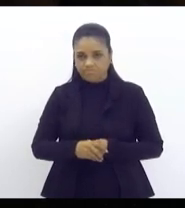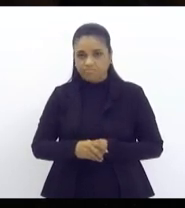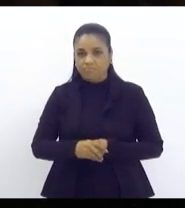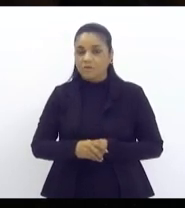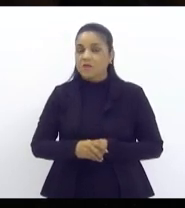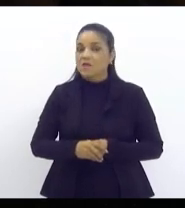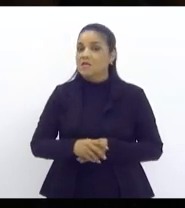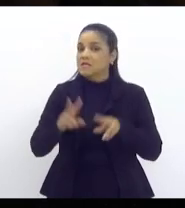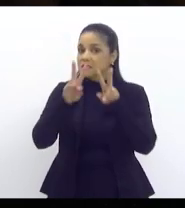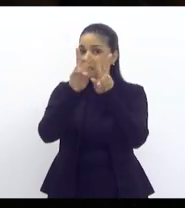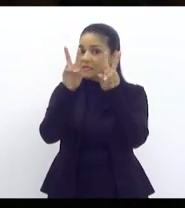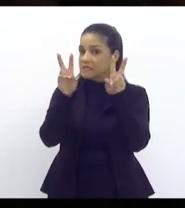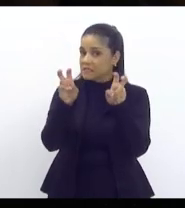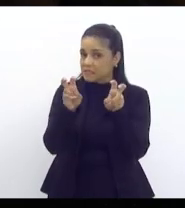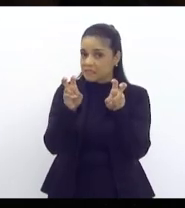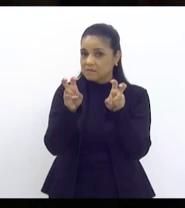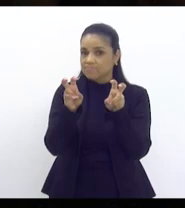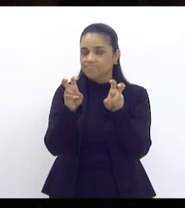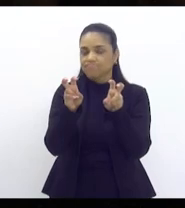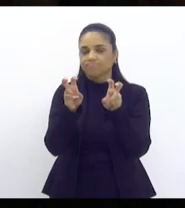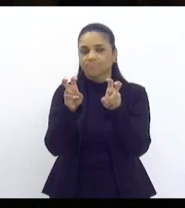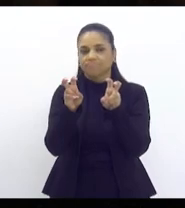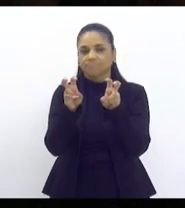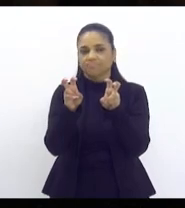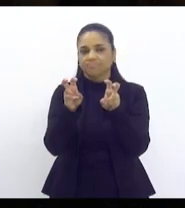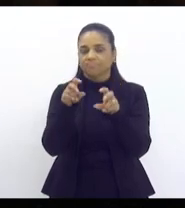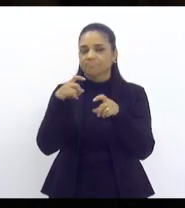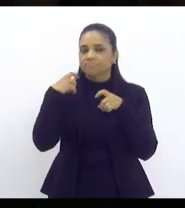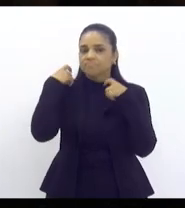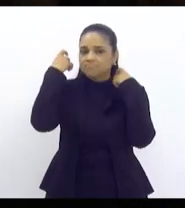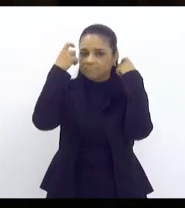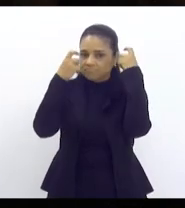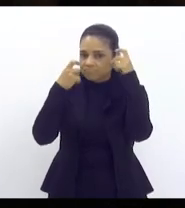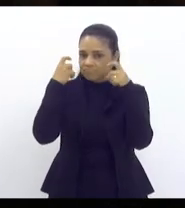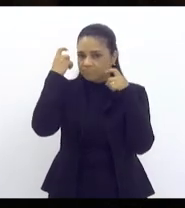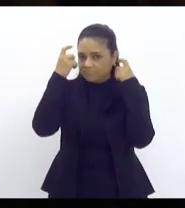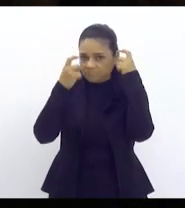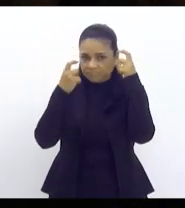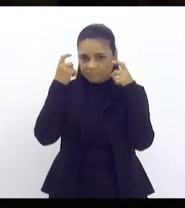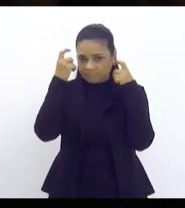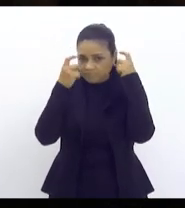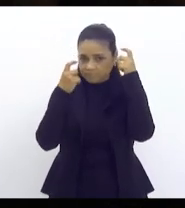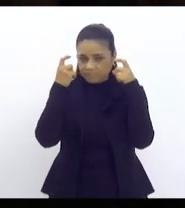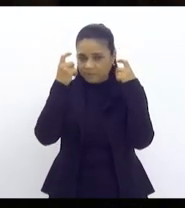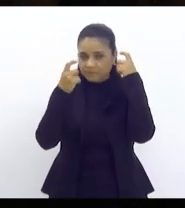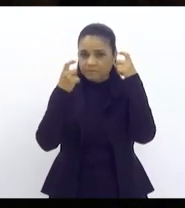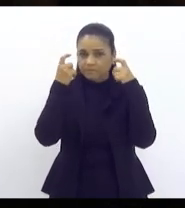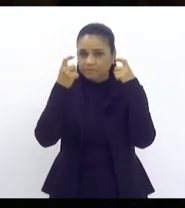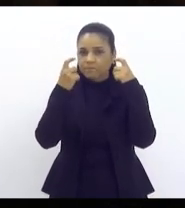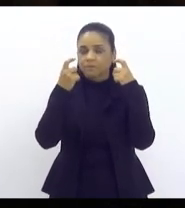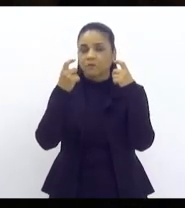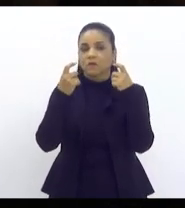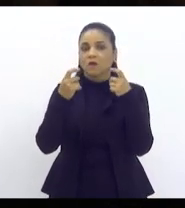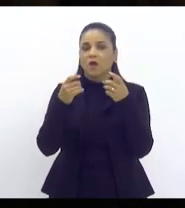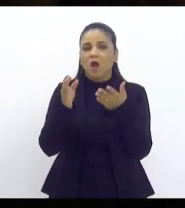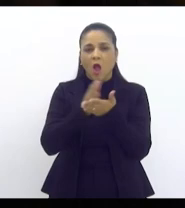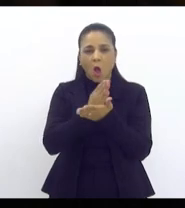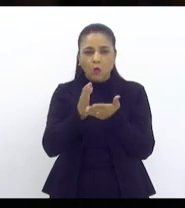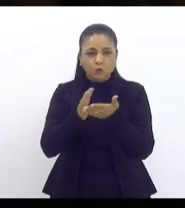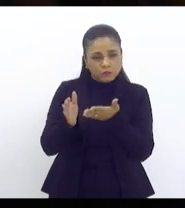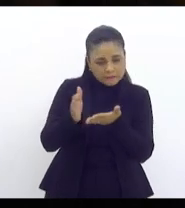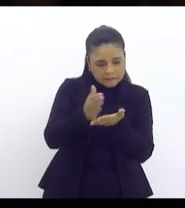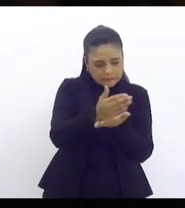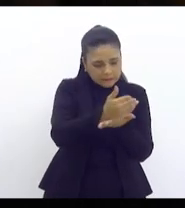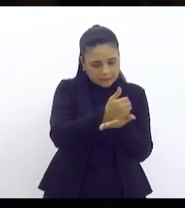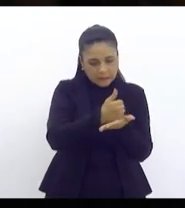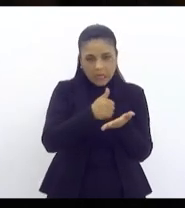é muito, muito preocupante, senhora presidente. E aí alguns dados